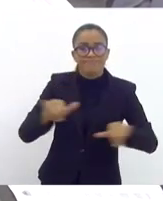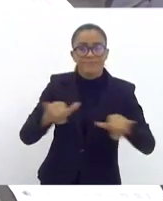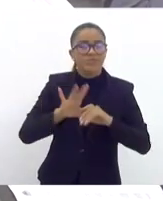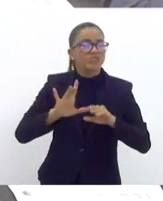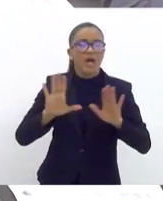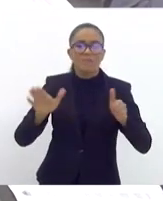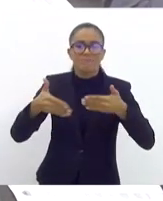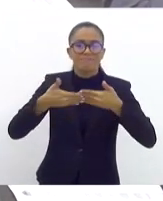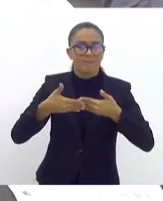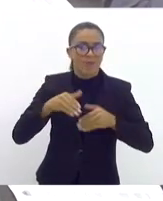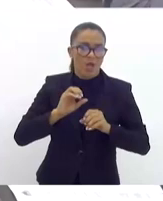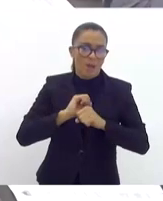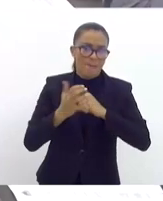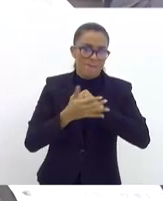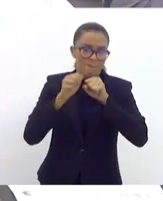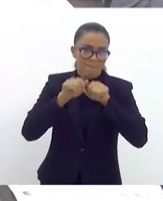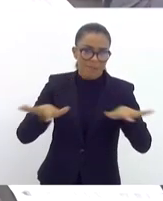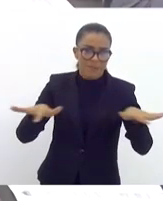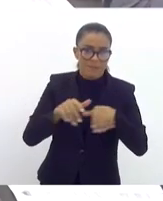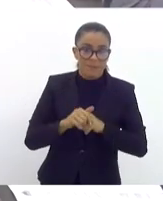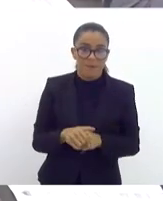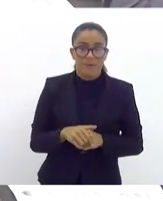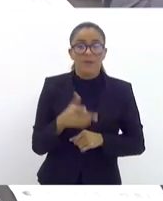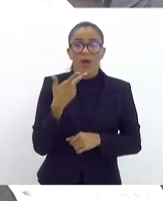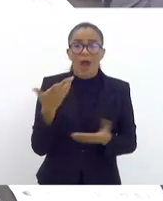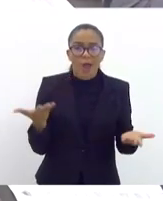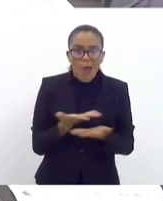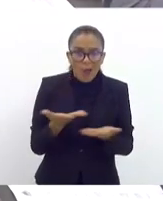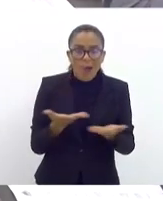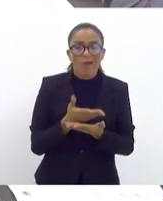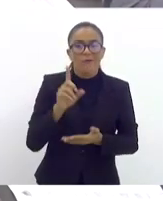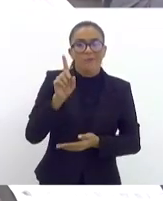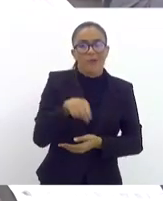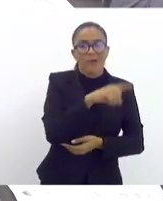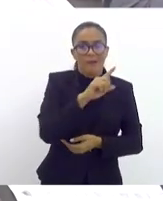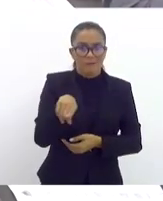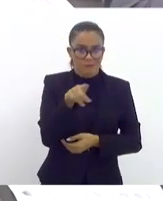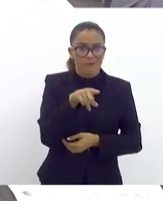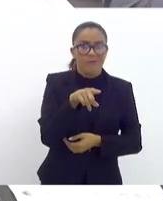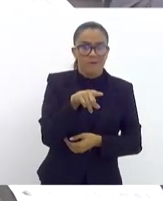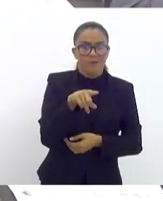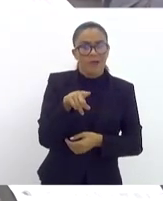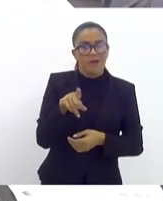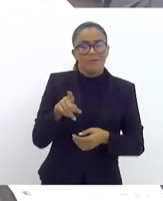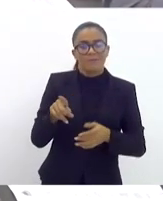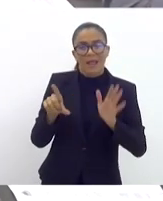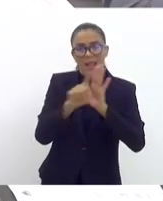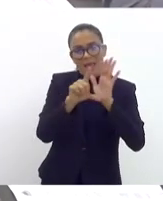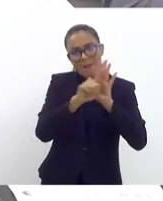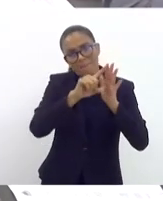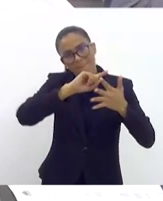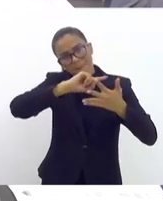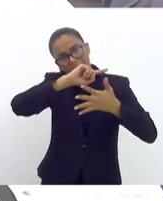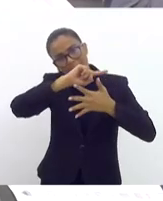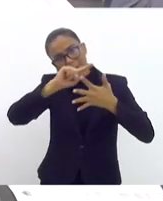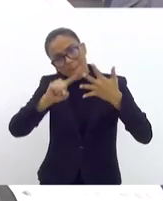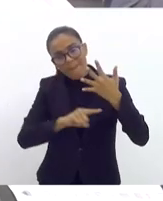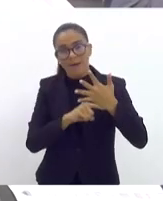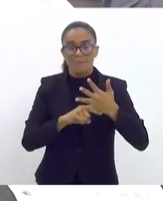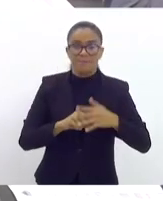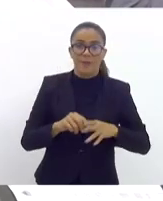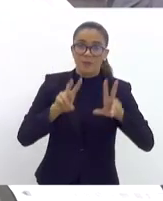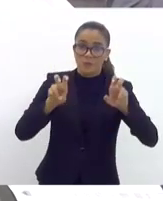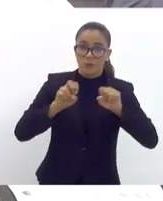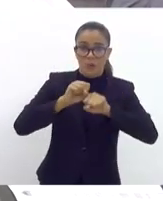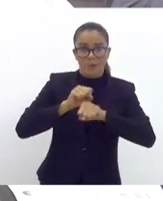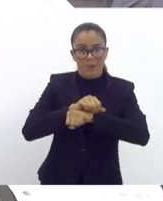partilhamos para o revogaço que é revogar as leis e a existentes em razão da pandemia Então isso é produtividade a assembleia continuando saindo Vanguarda